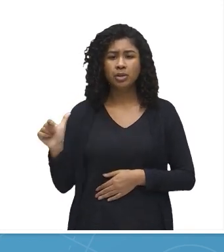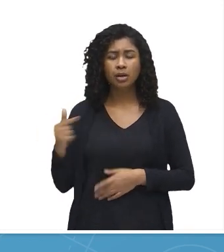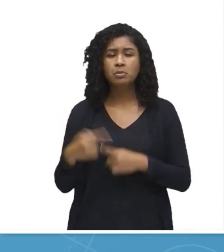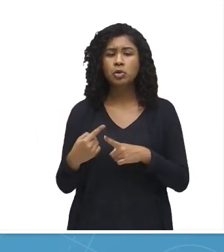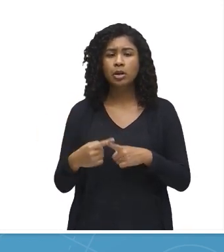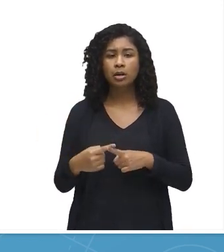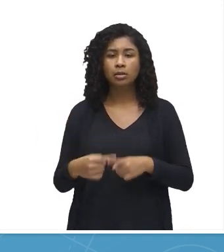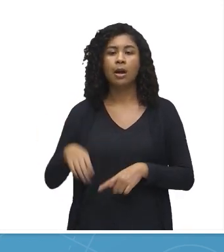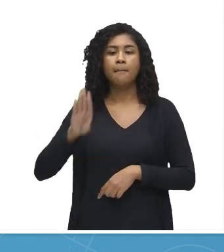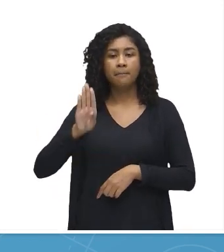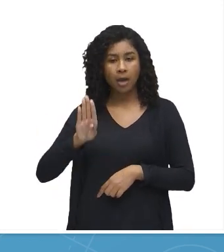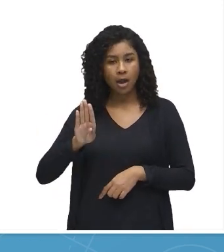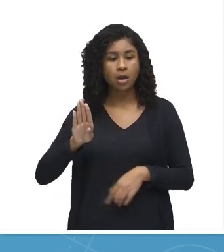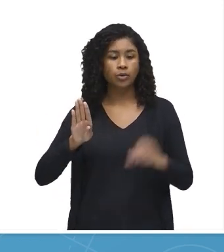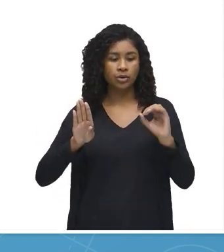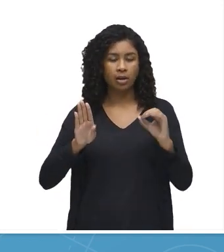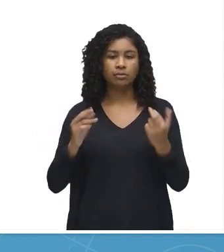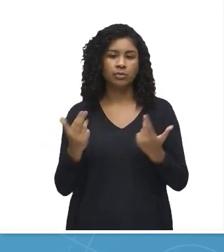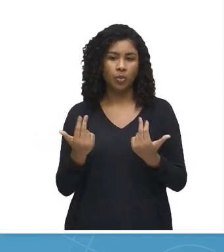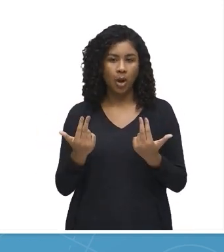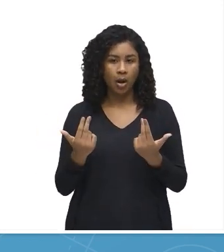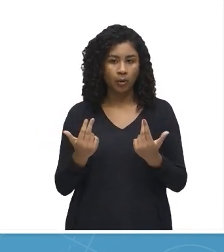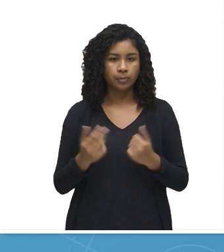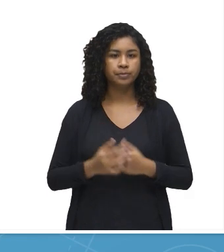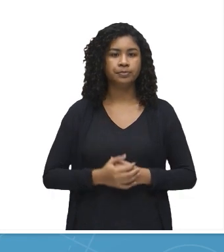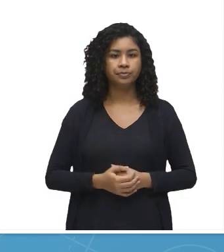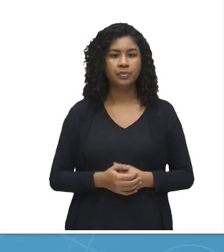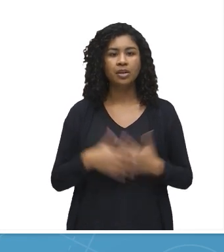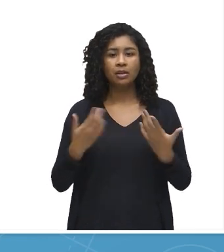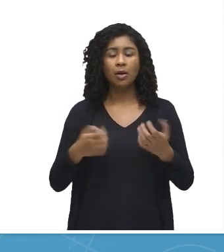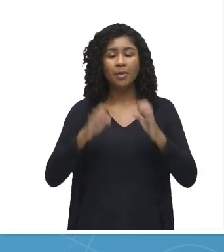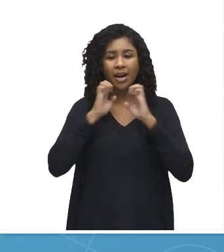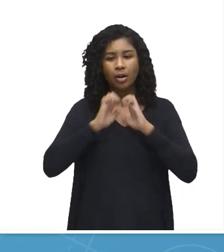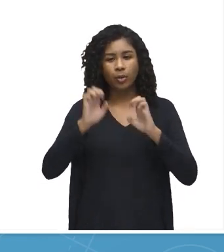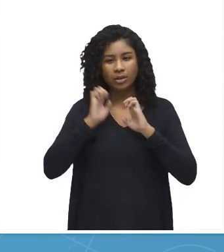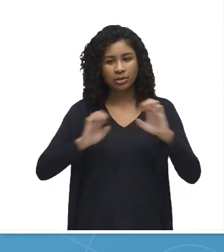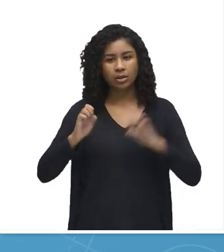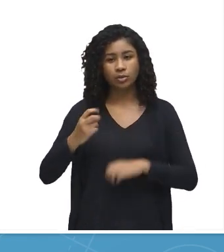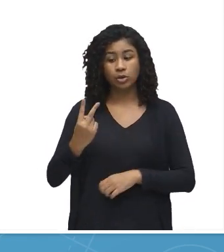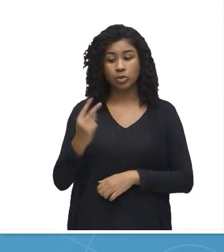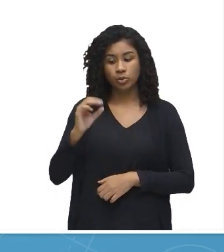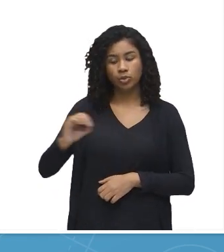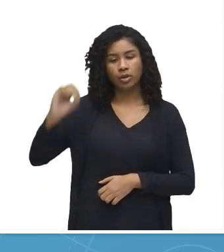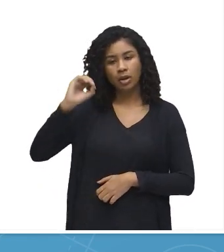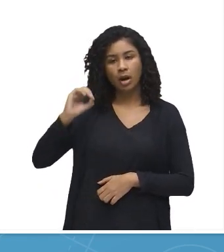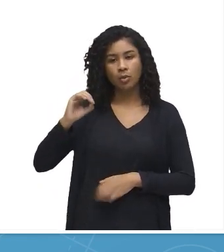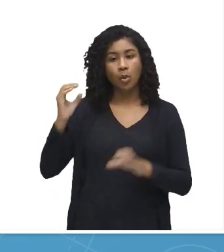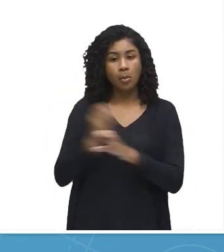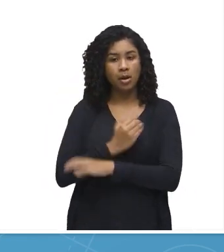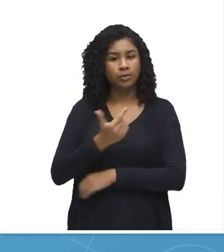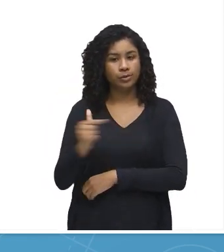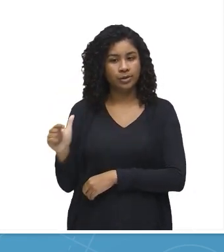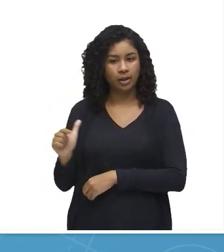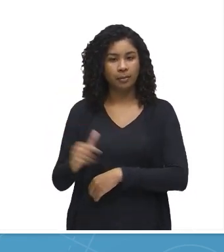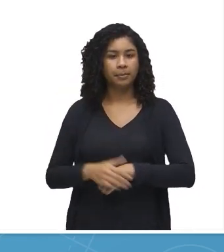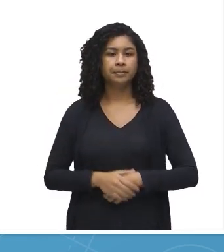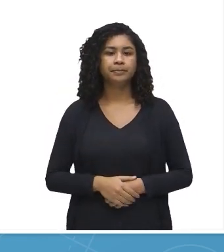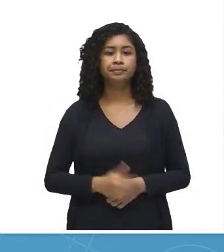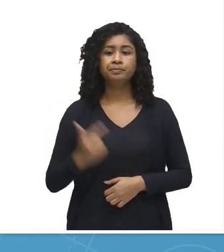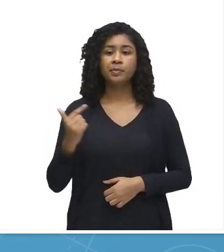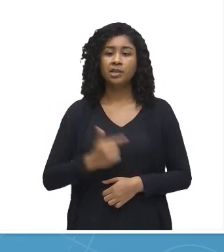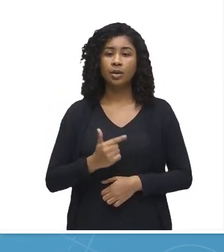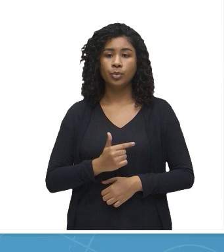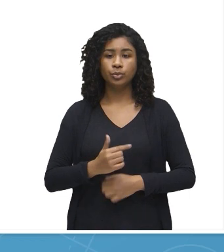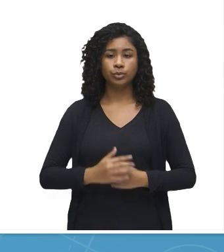zero. Então, nesse caso, nós dizemos que a equação é uma equação do segundo grau incompleta, tá? Segundo caso aqui, ó. Eu